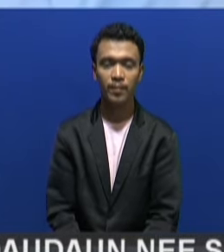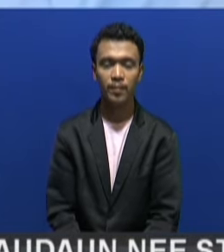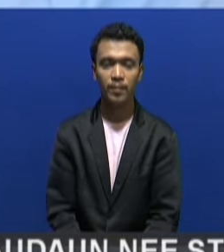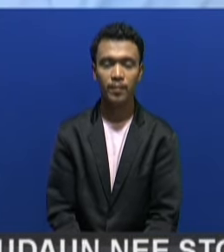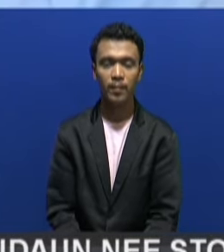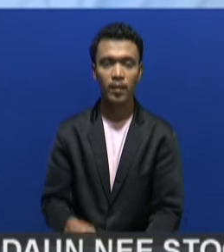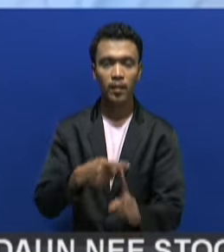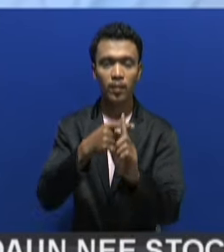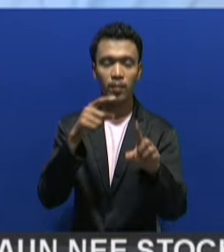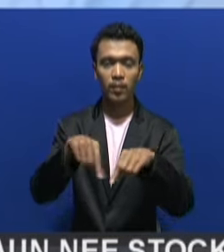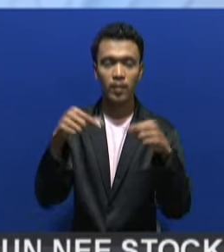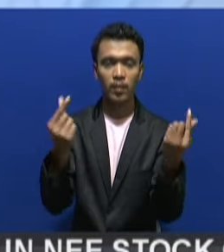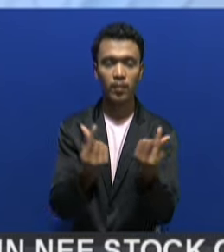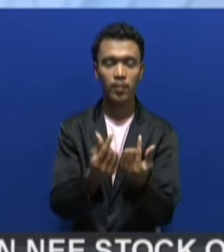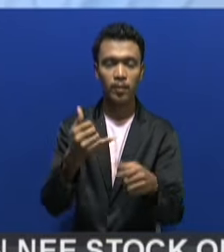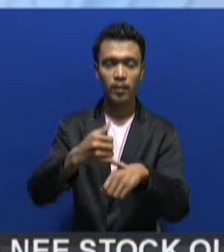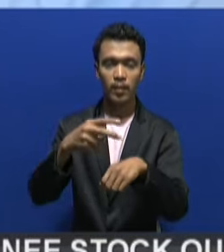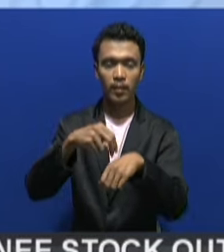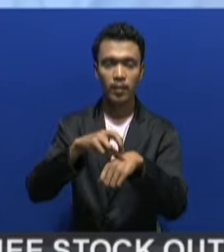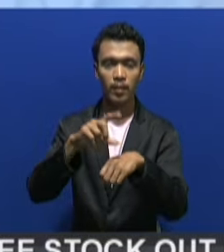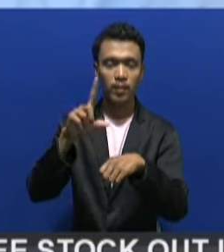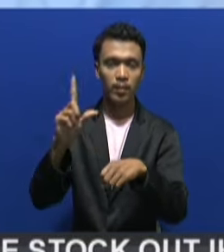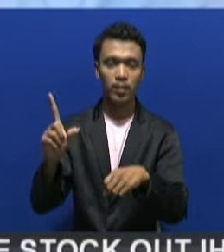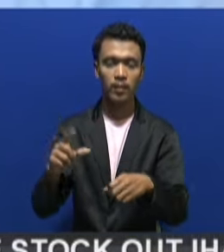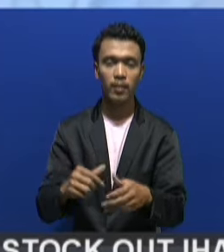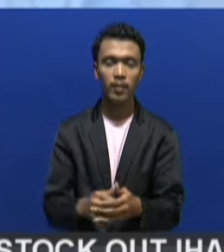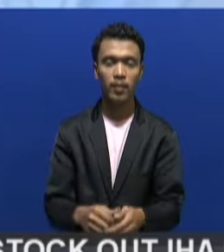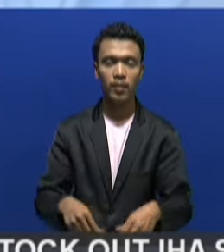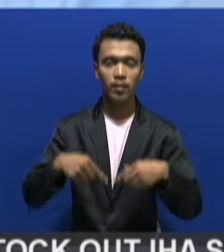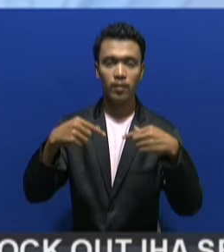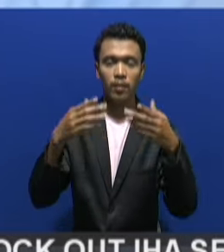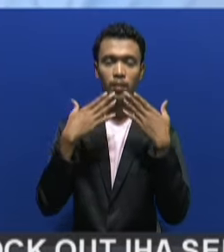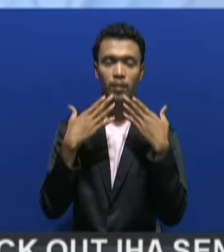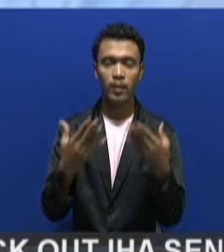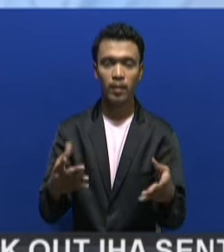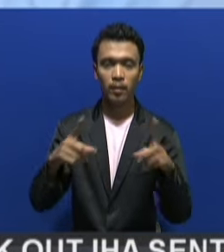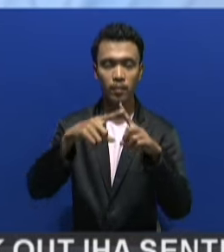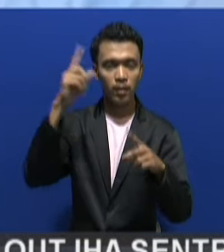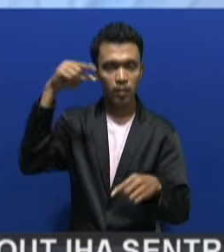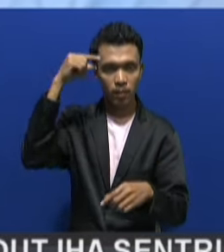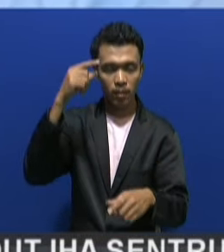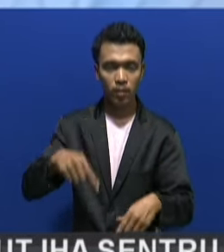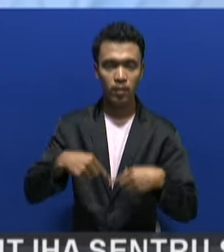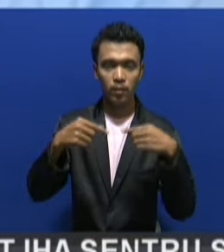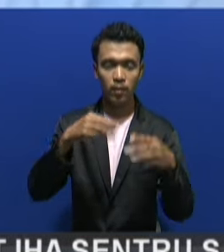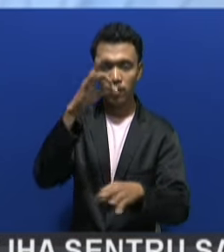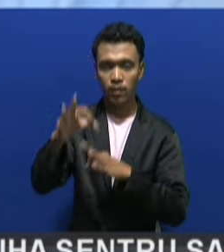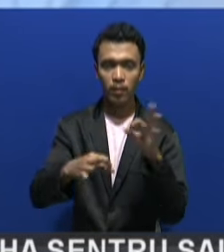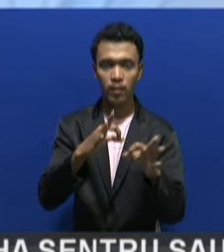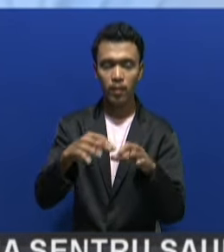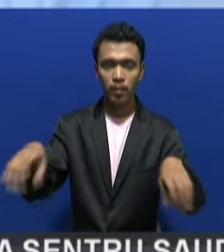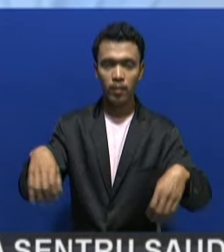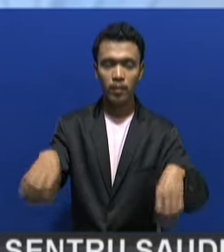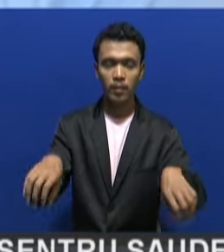Esse grupo Gwipin International. O Ucrânia se agora foi obrigado pelo governo, estamos fora de Basira, a tocar o projeto da lei.